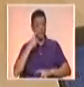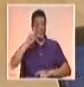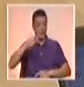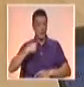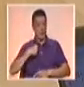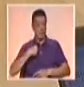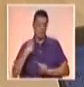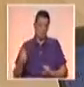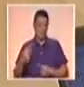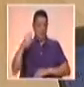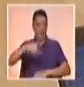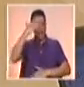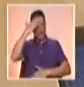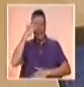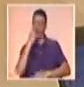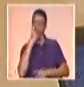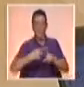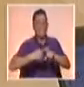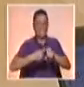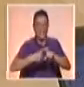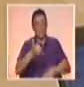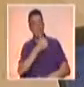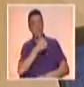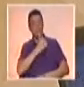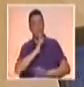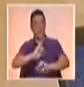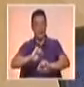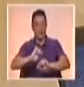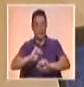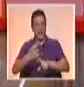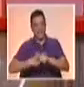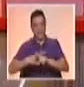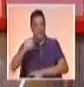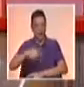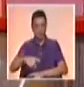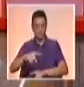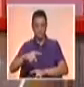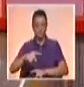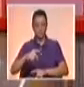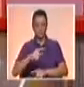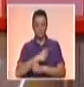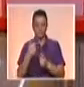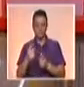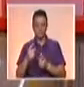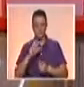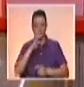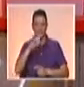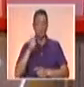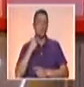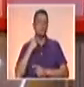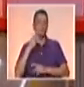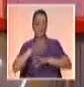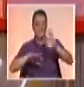vim, pronto, achei curioso e decidi, achei aliciante, precisamente. E então, que curso é que